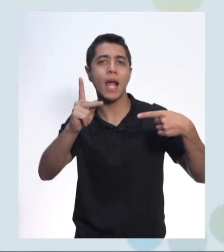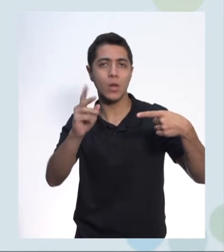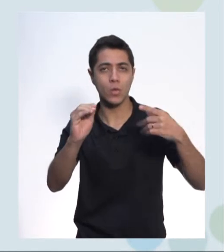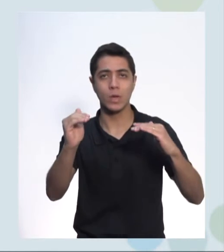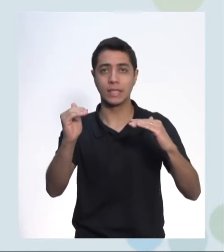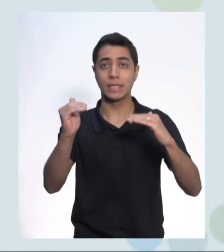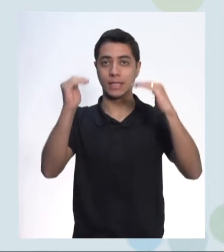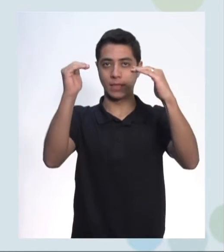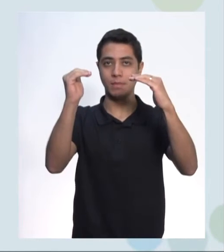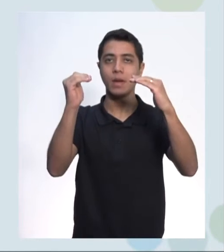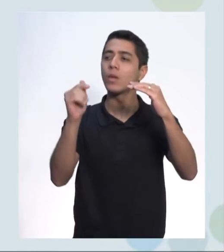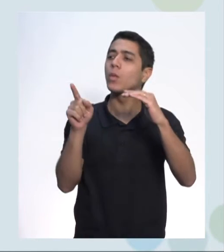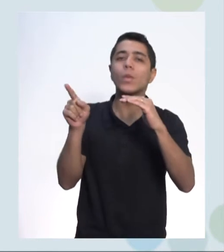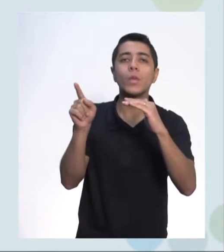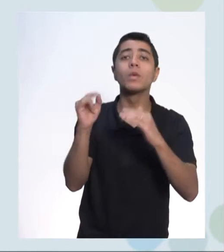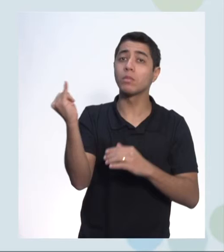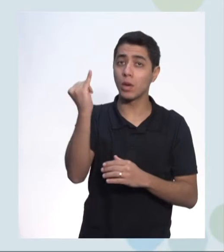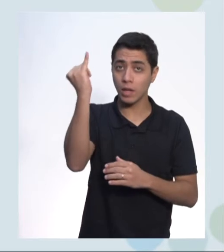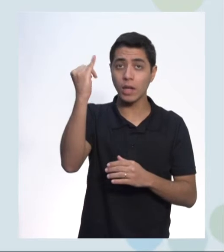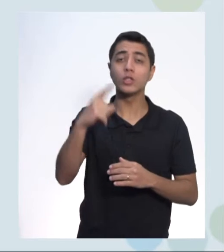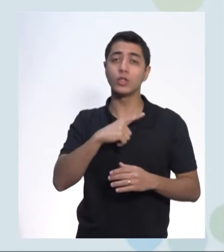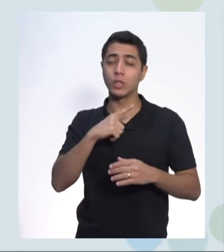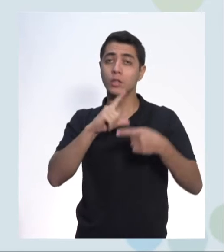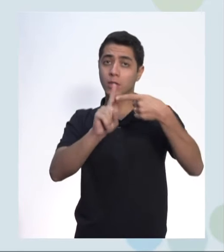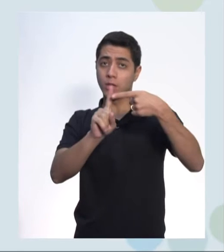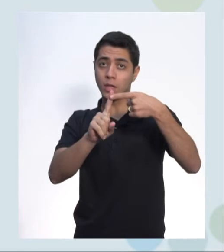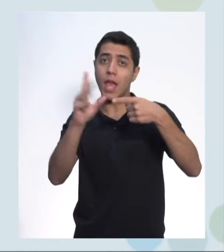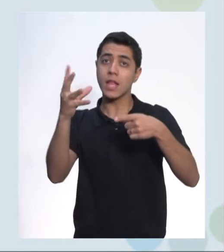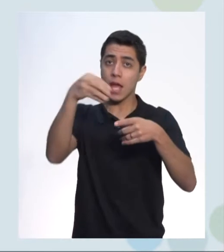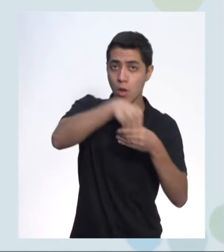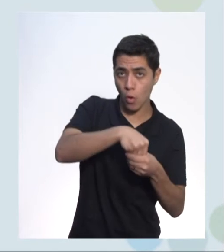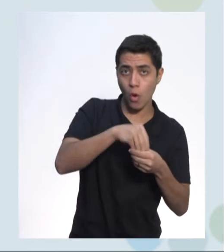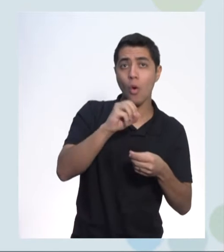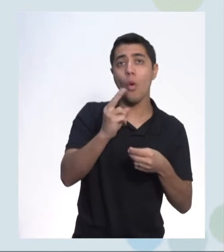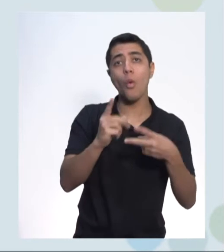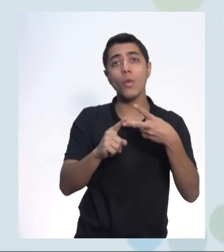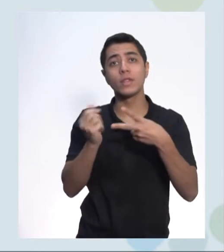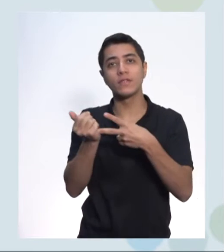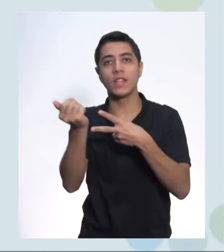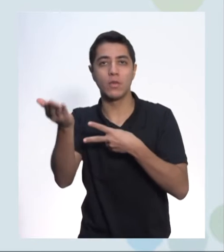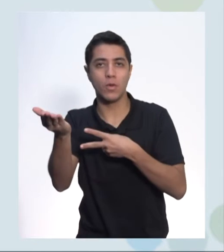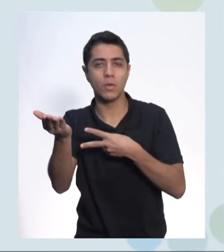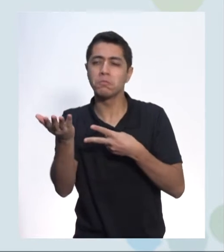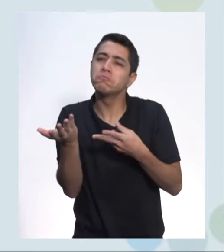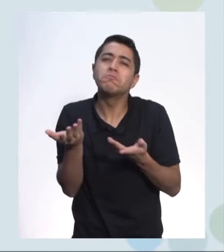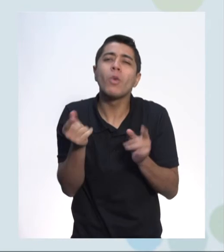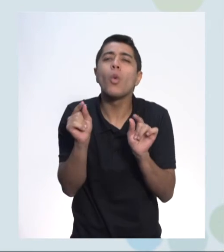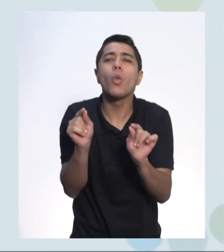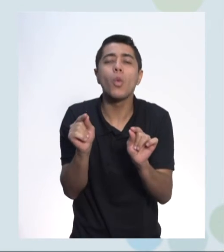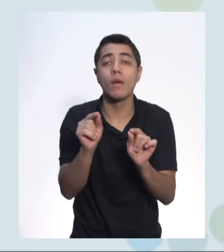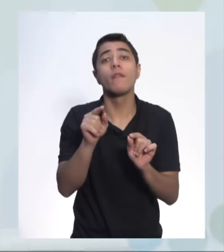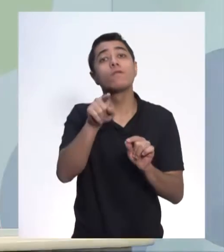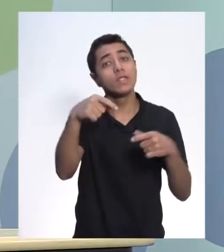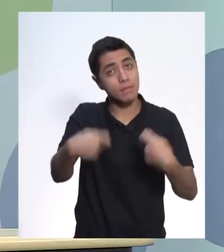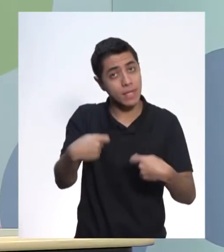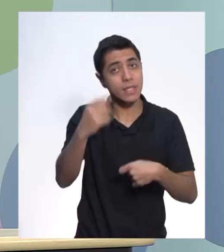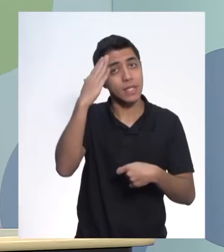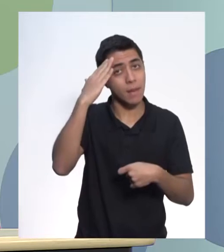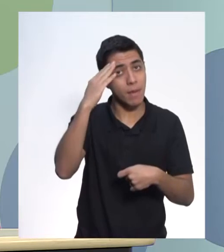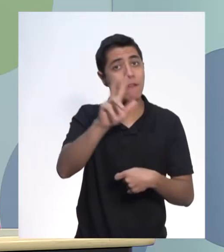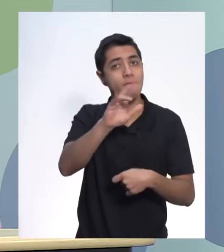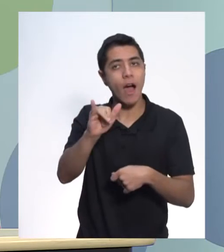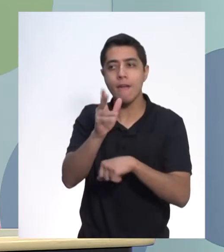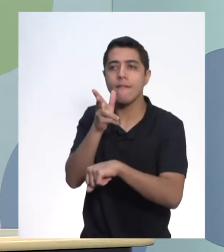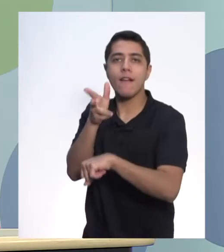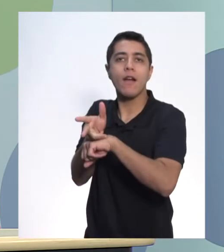Por que interior ou exterior? Eu tenho que saber quando eu vou posicionar principalmente as câmeras, e pensando na questão do áudio também, que tipo de luz